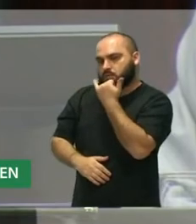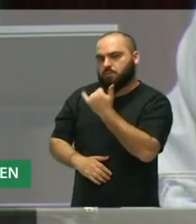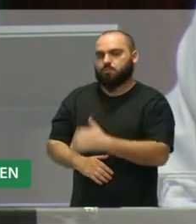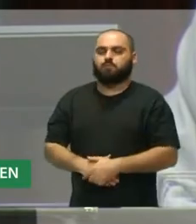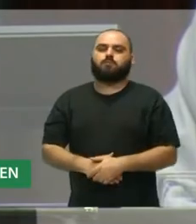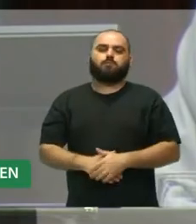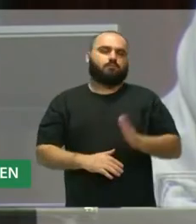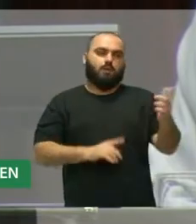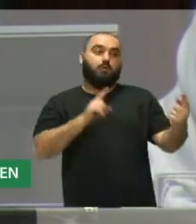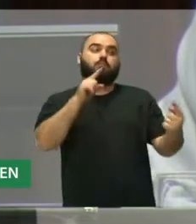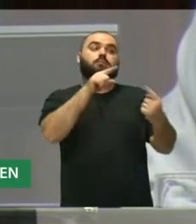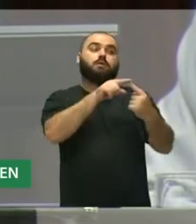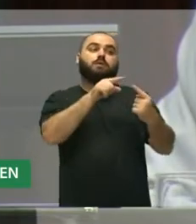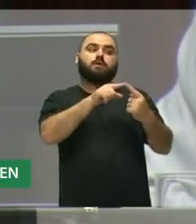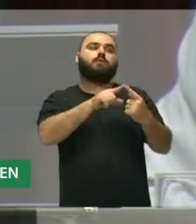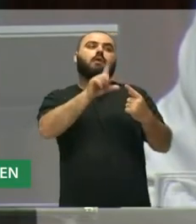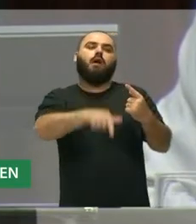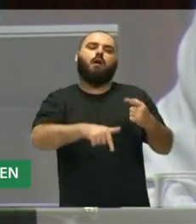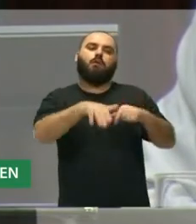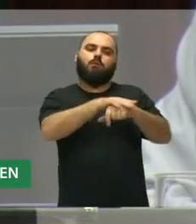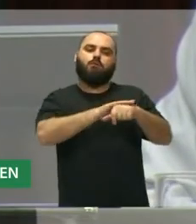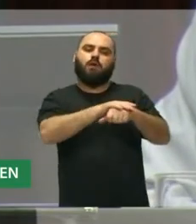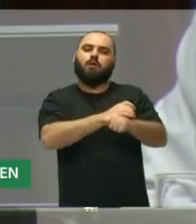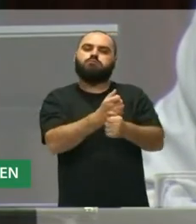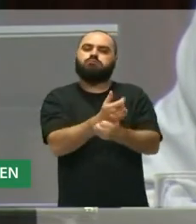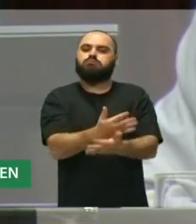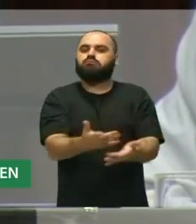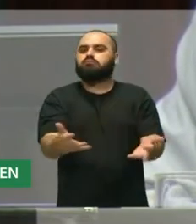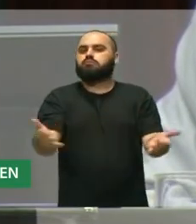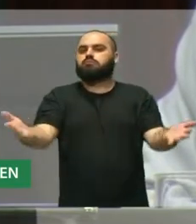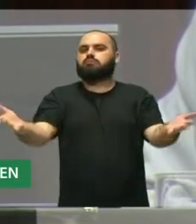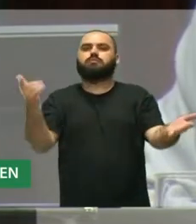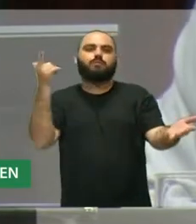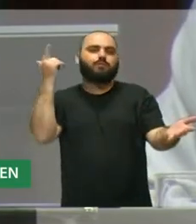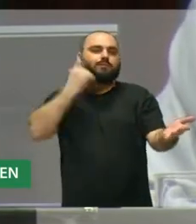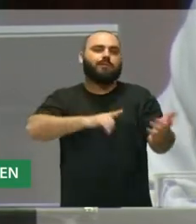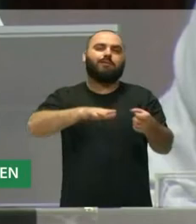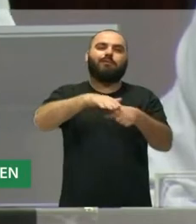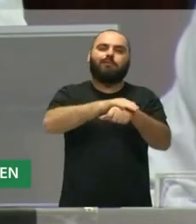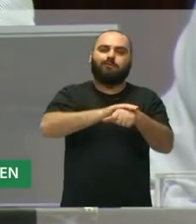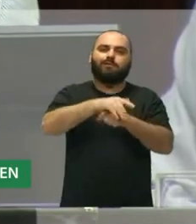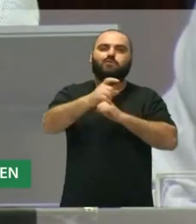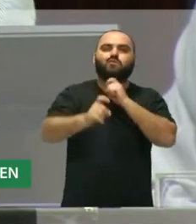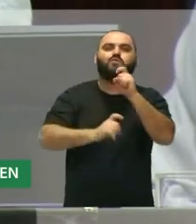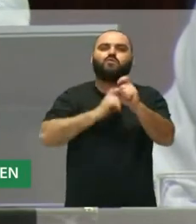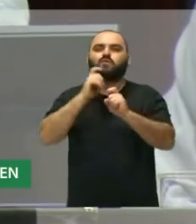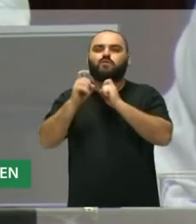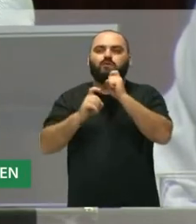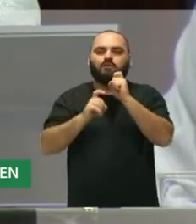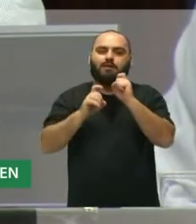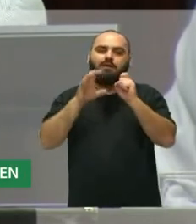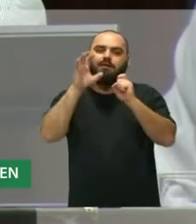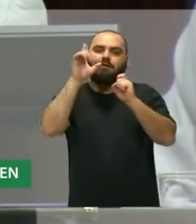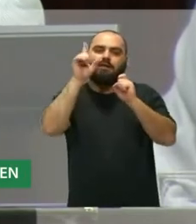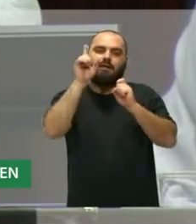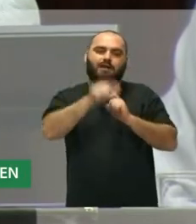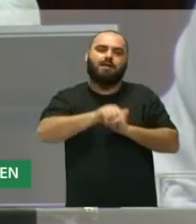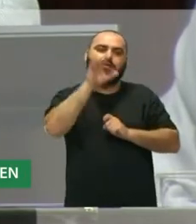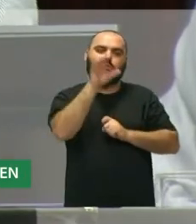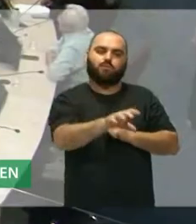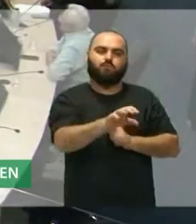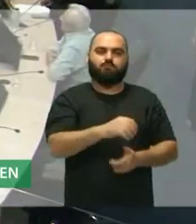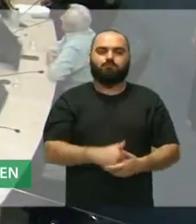O objetivo é que flua mesmo, o objetivo é que a gente possa dialogar, tirar todas as dúvidas, é por aí mesmo, tá? Vereador